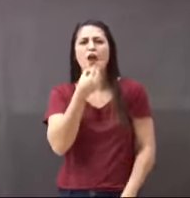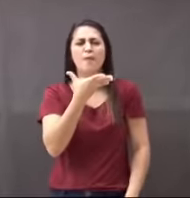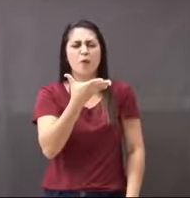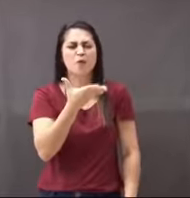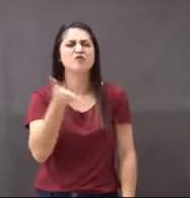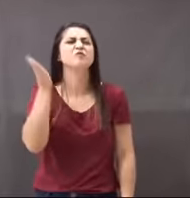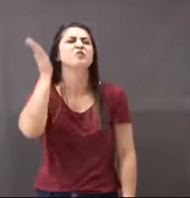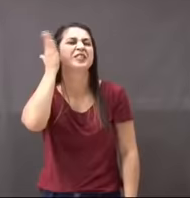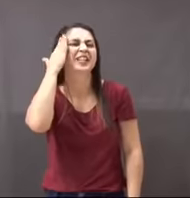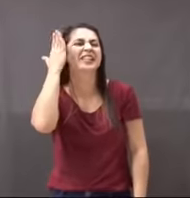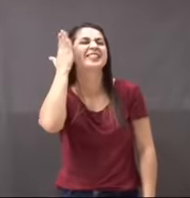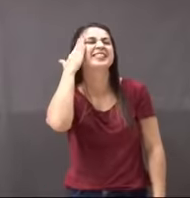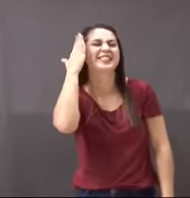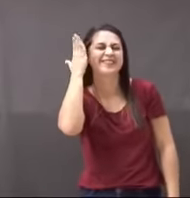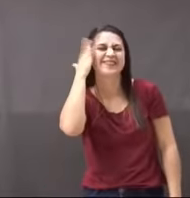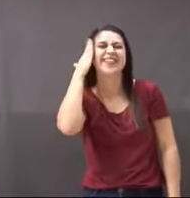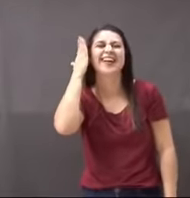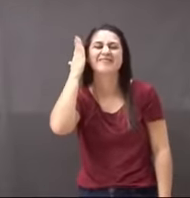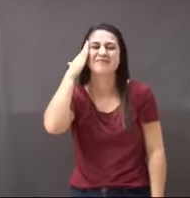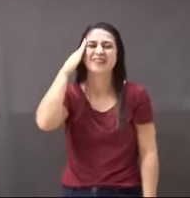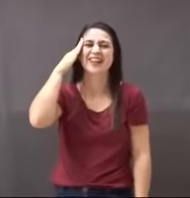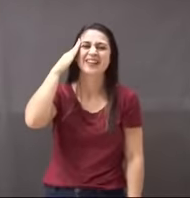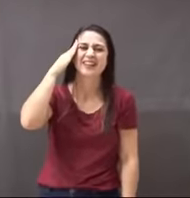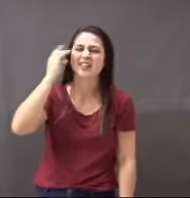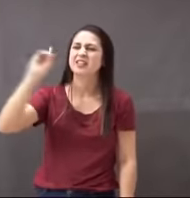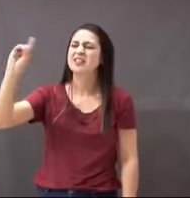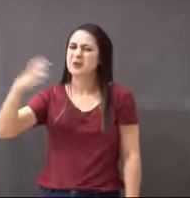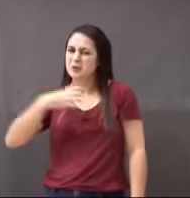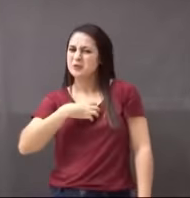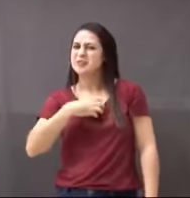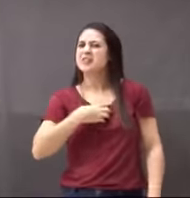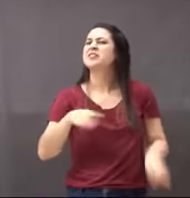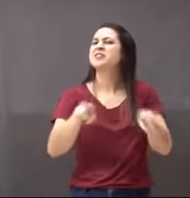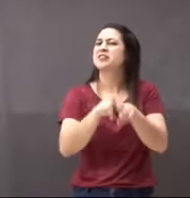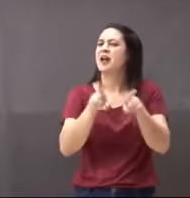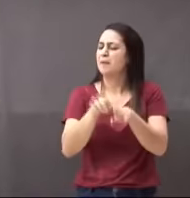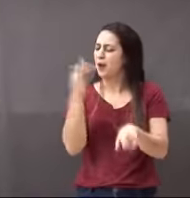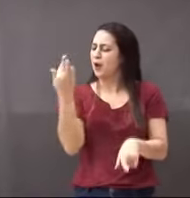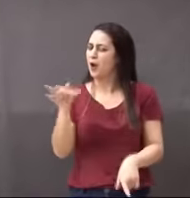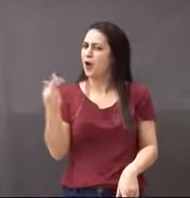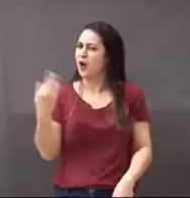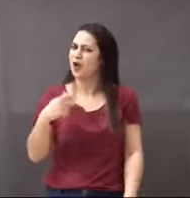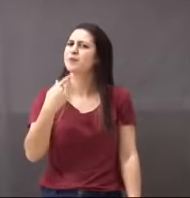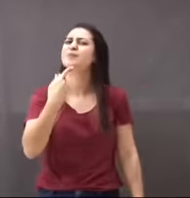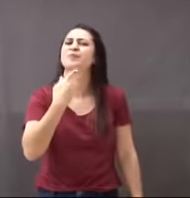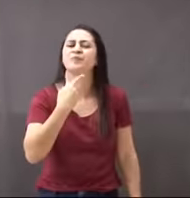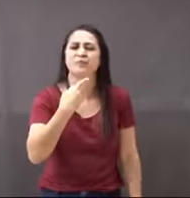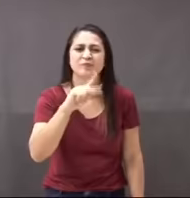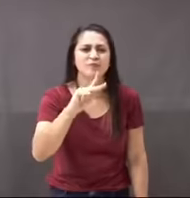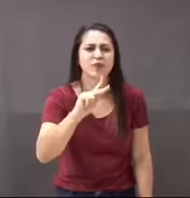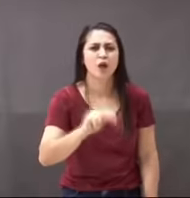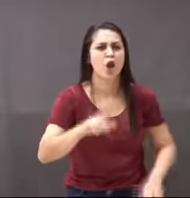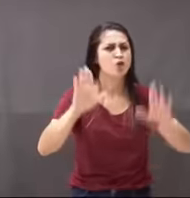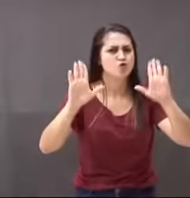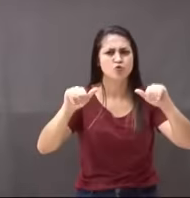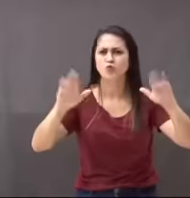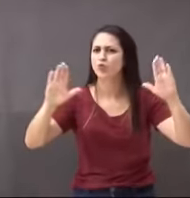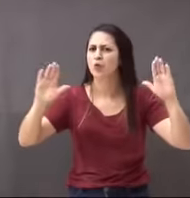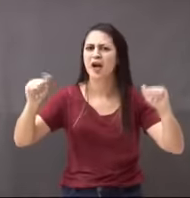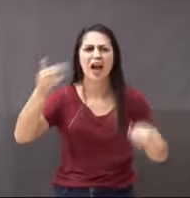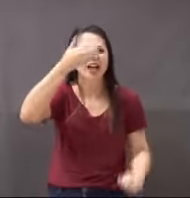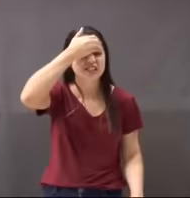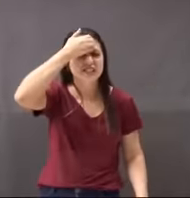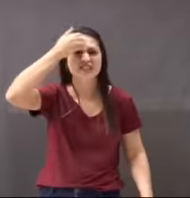que você saiba que eu também sinto a tua dor. Nunca, nunca